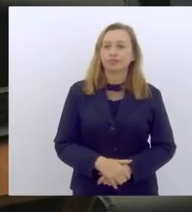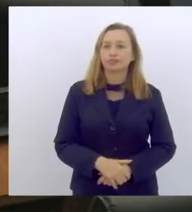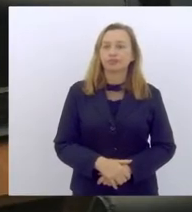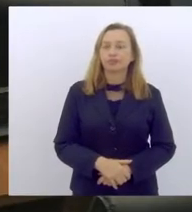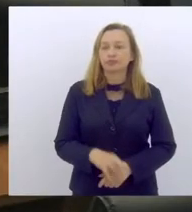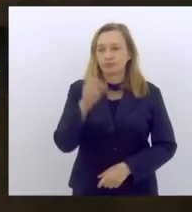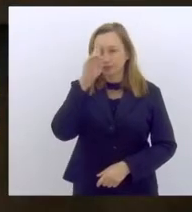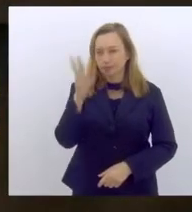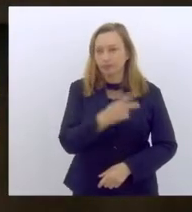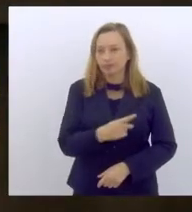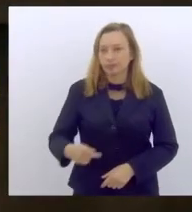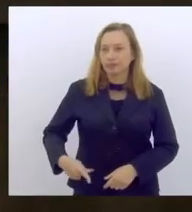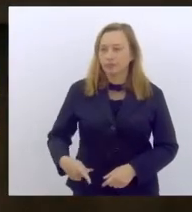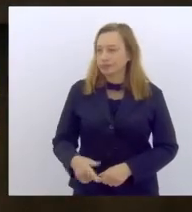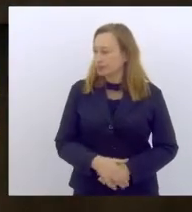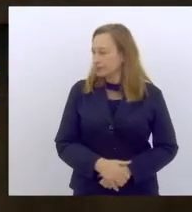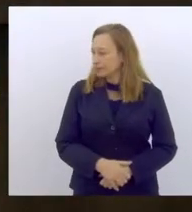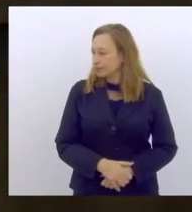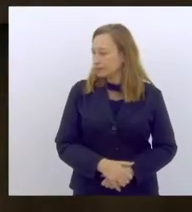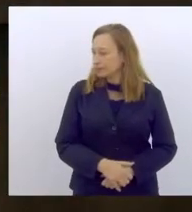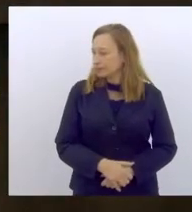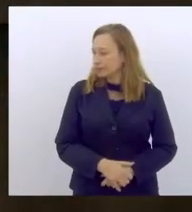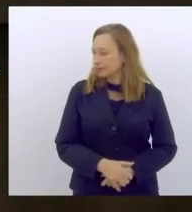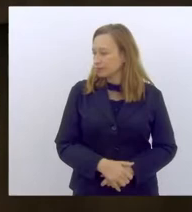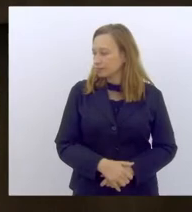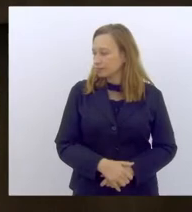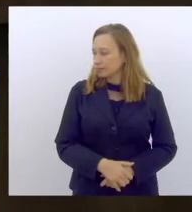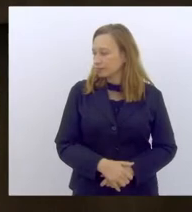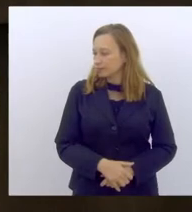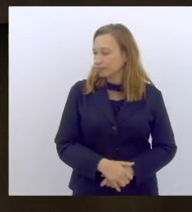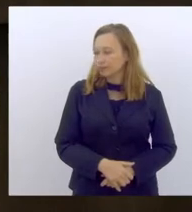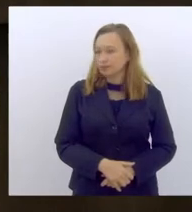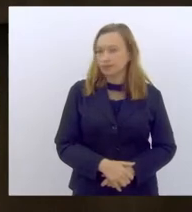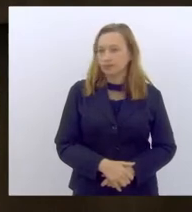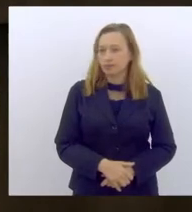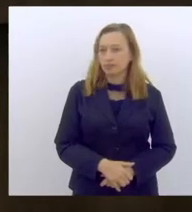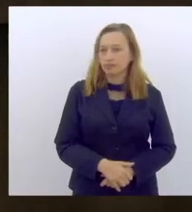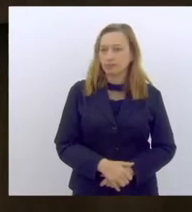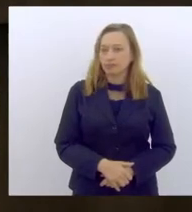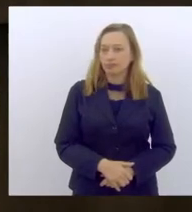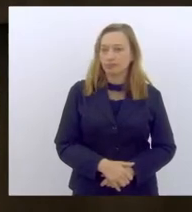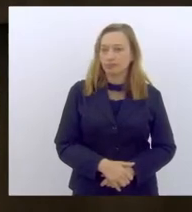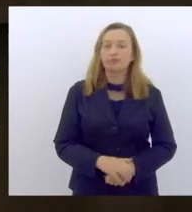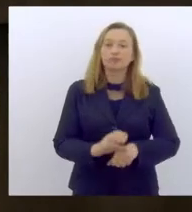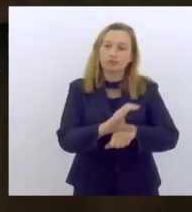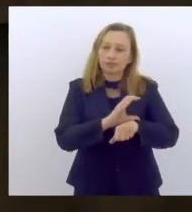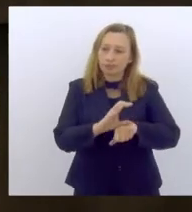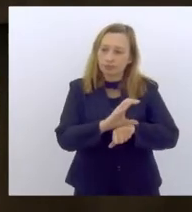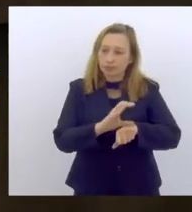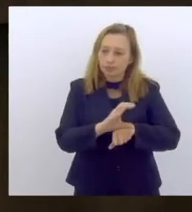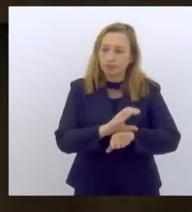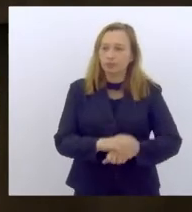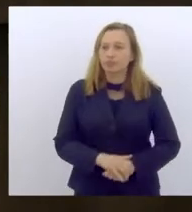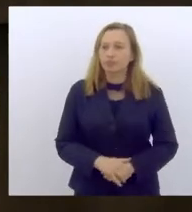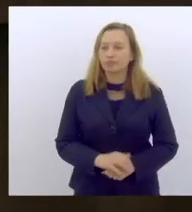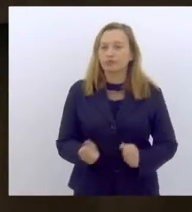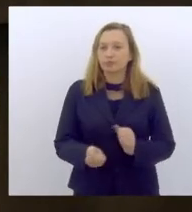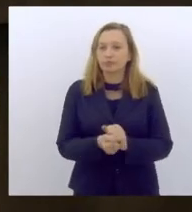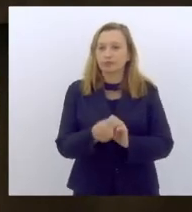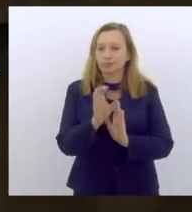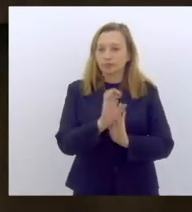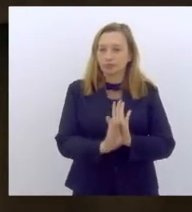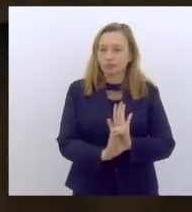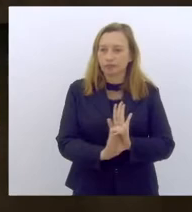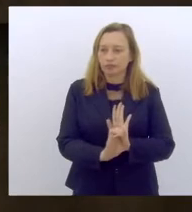senhor presidente parecer pela constitucionalidade com